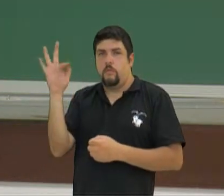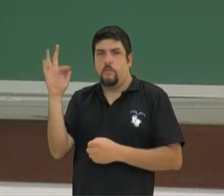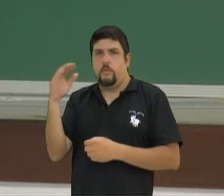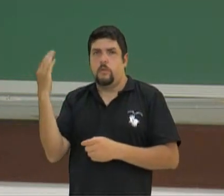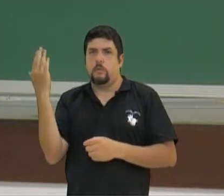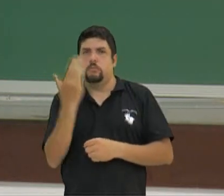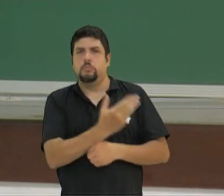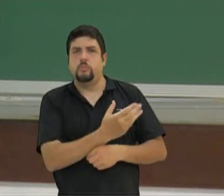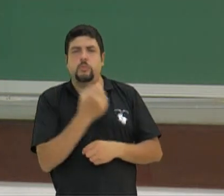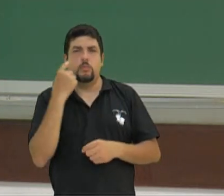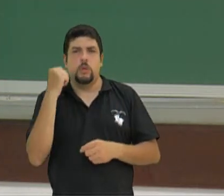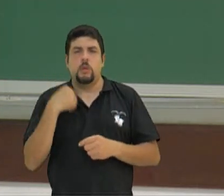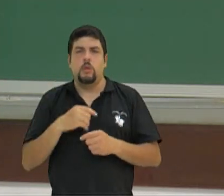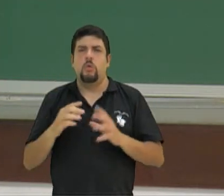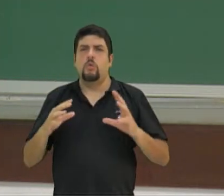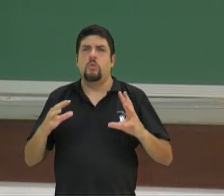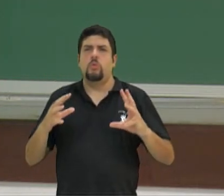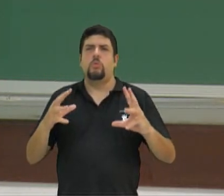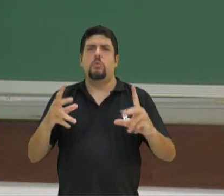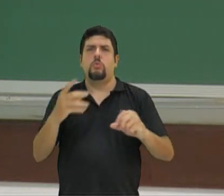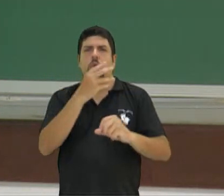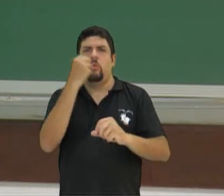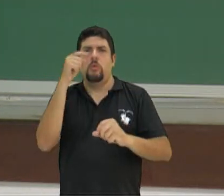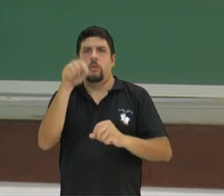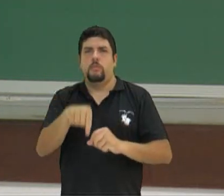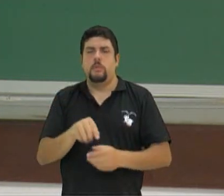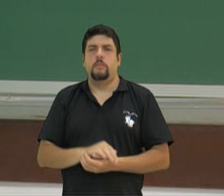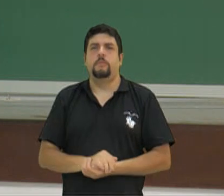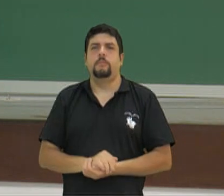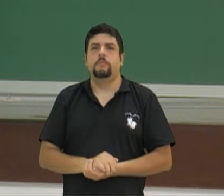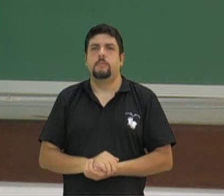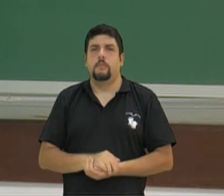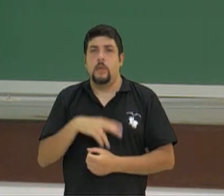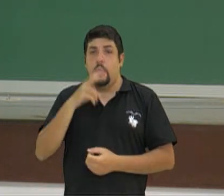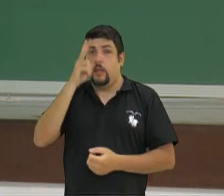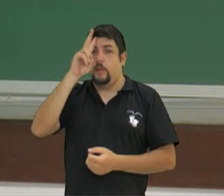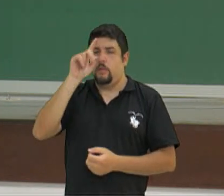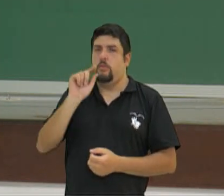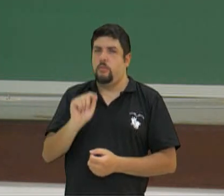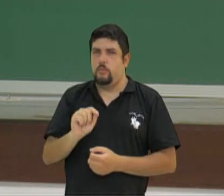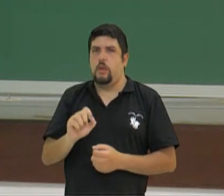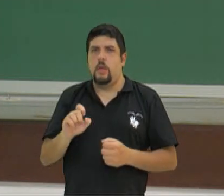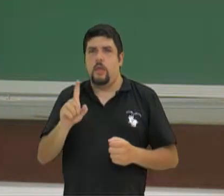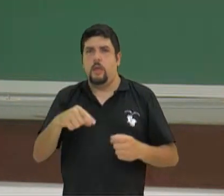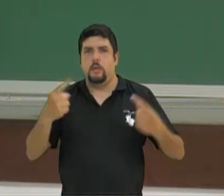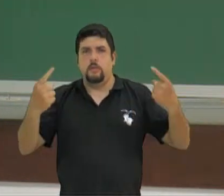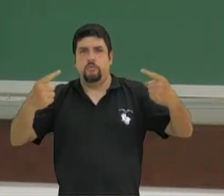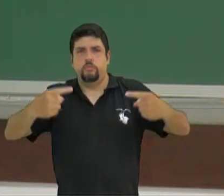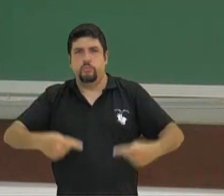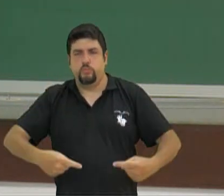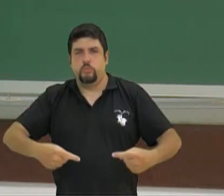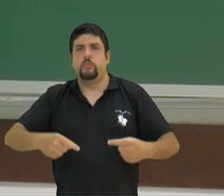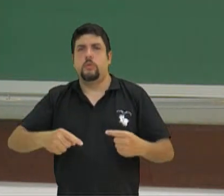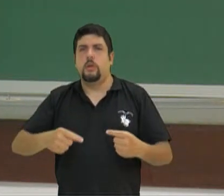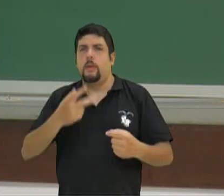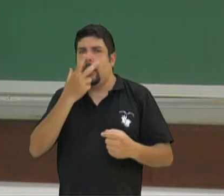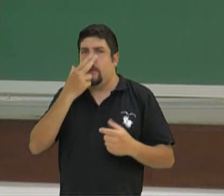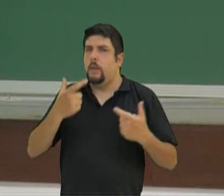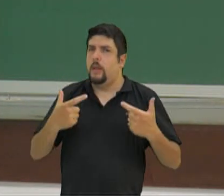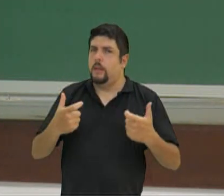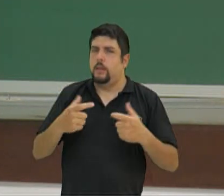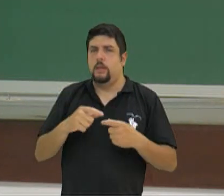transformou-se no aparelho preferido. Lembre-se, aqui a gente está numa guerra sadia entre os americanos e